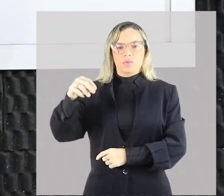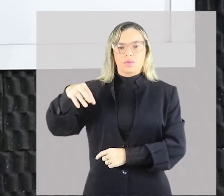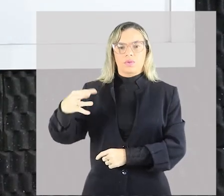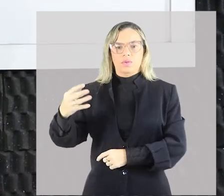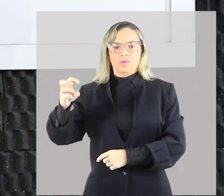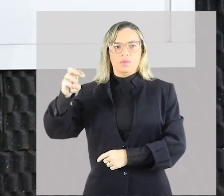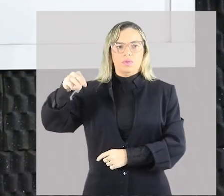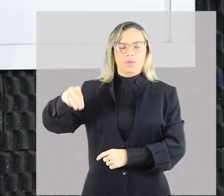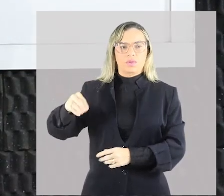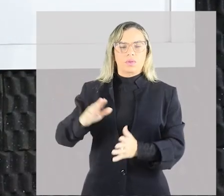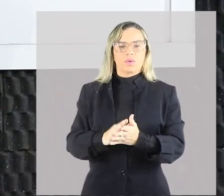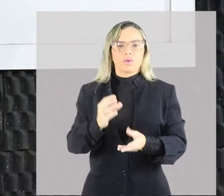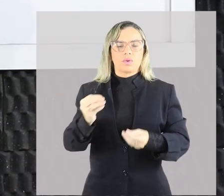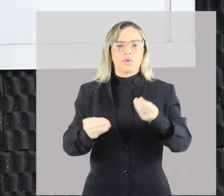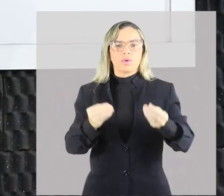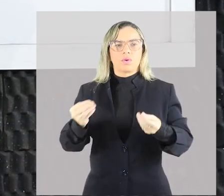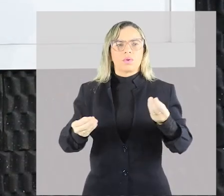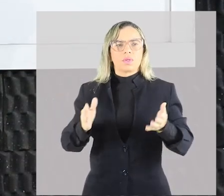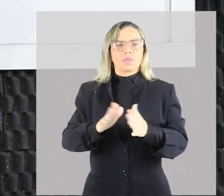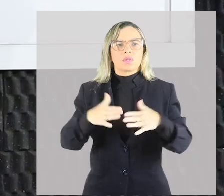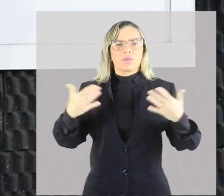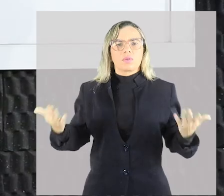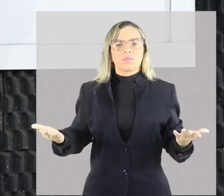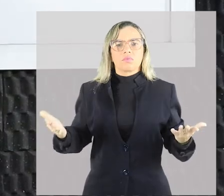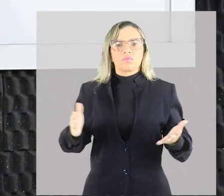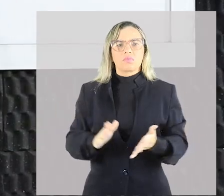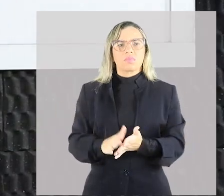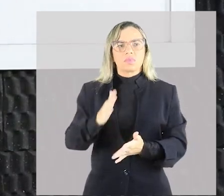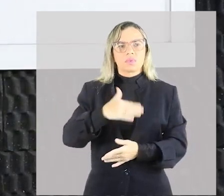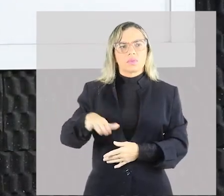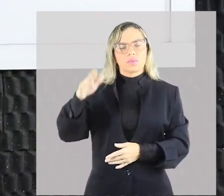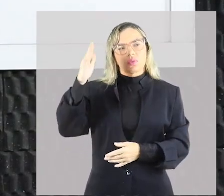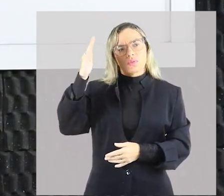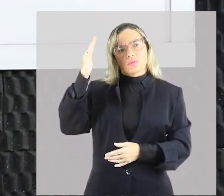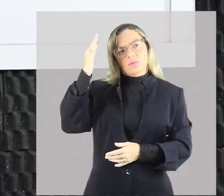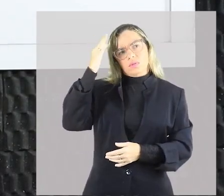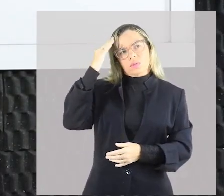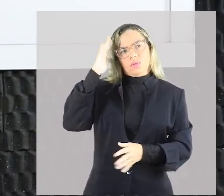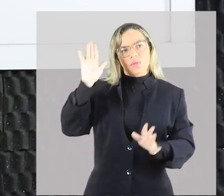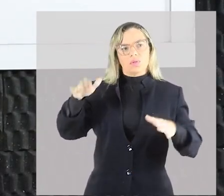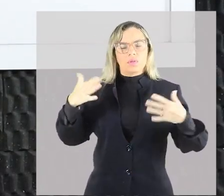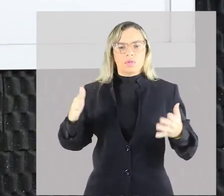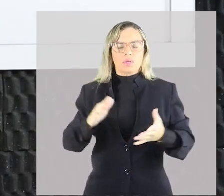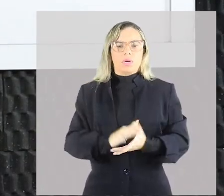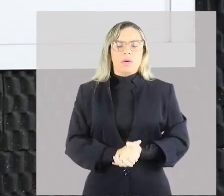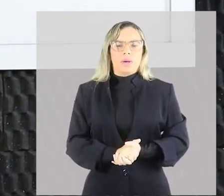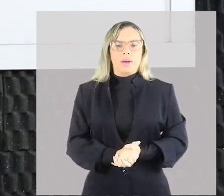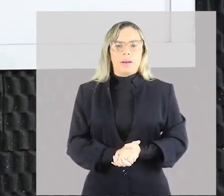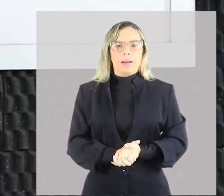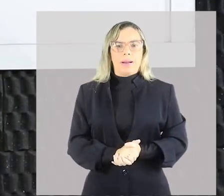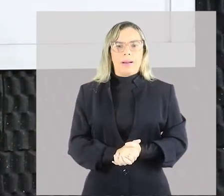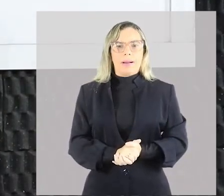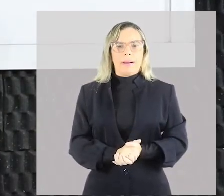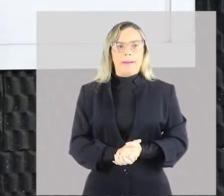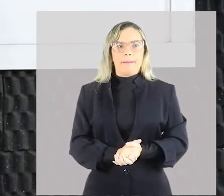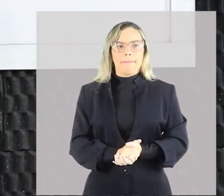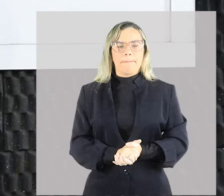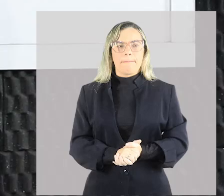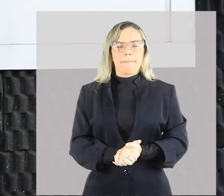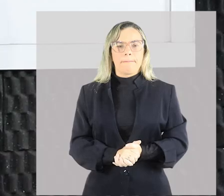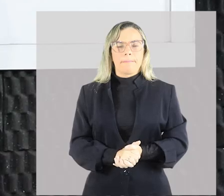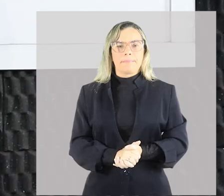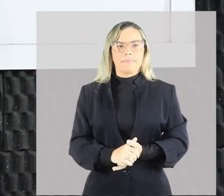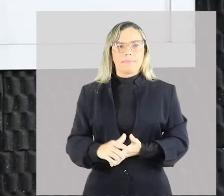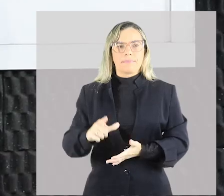Sim, professor, como assim não entendi esses sinais? Beleza. Vamos imaginar a seguinte situação, certo? Eu tenho